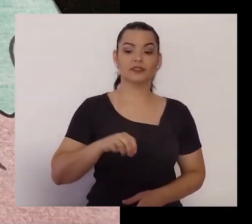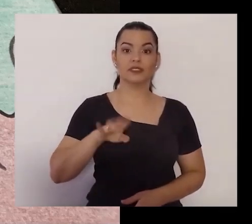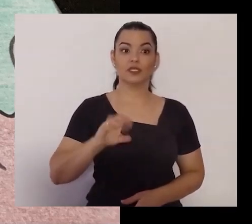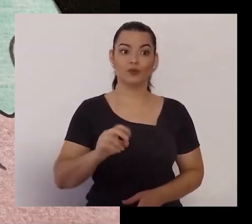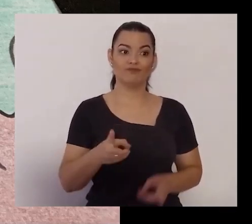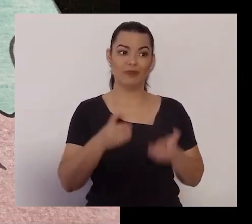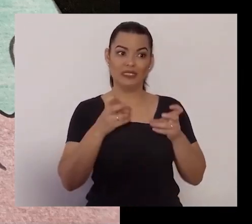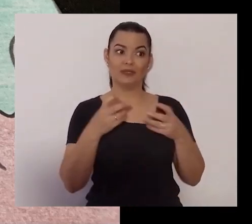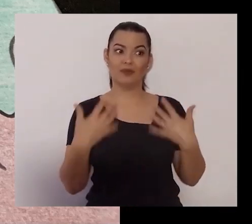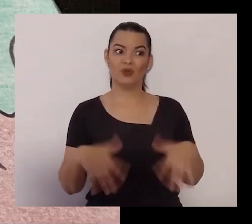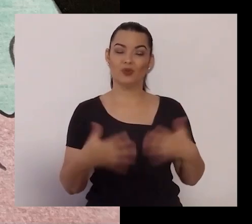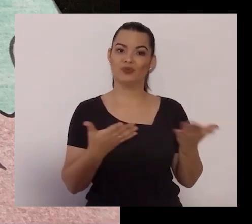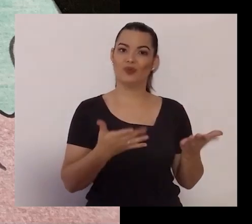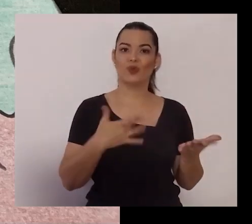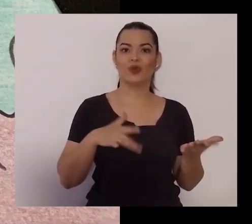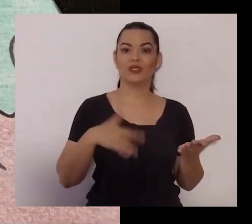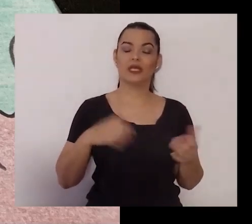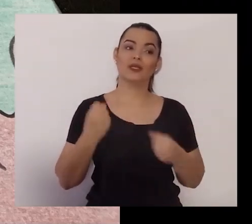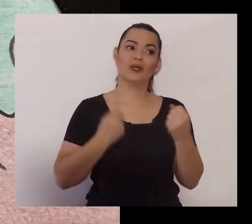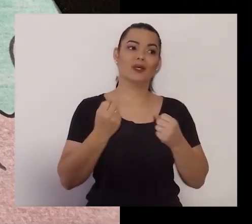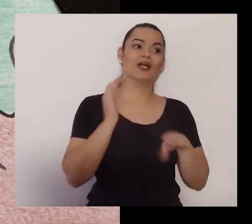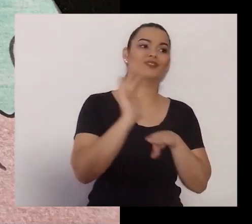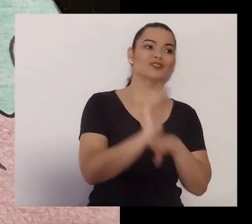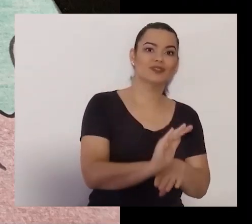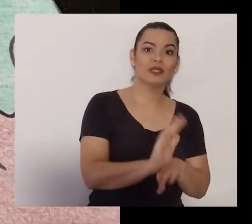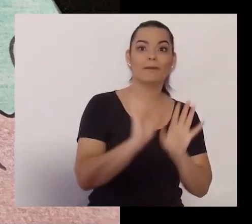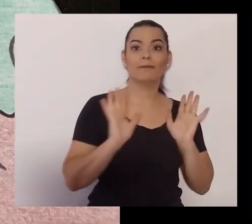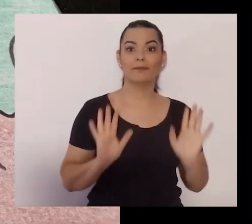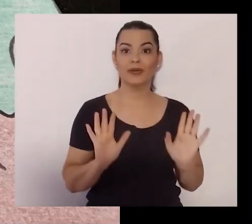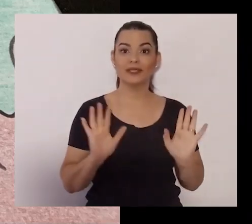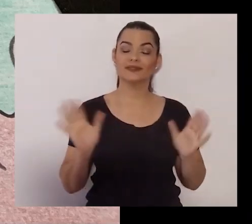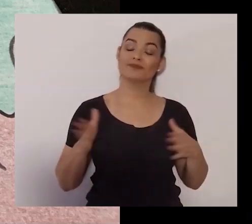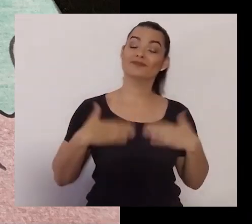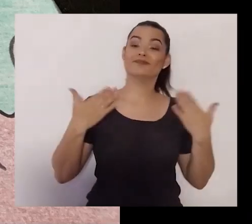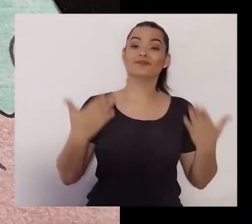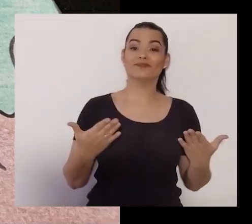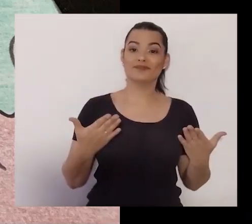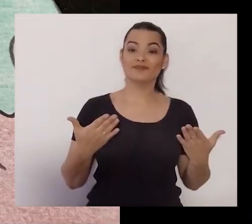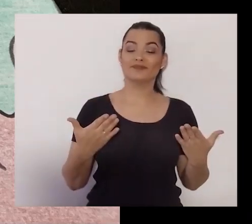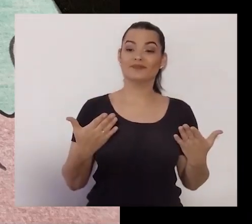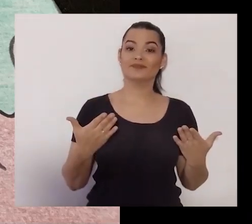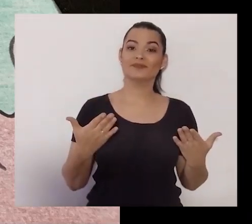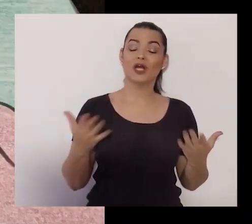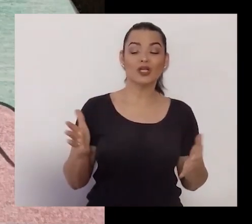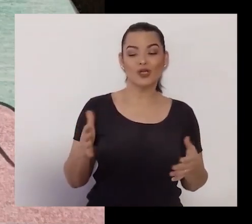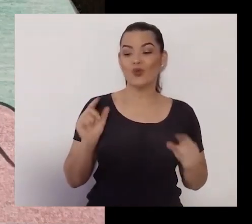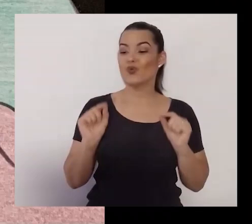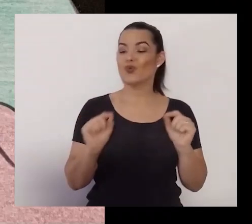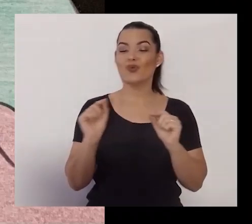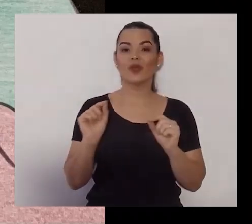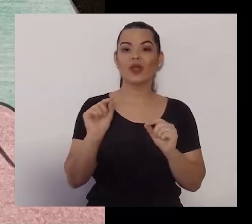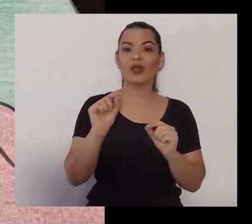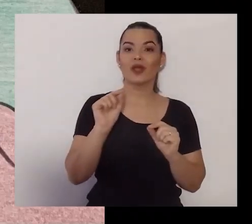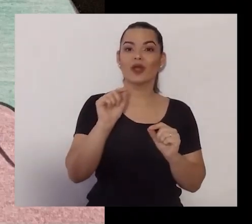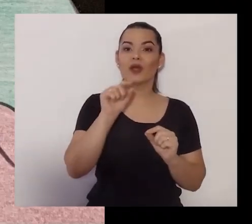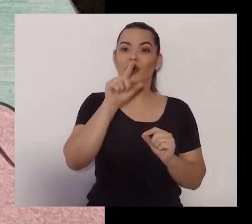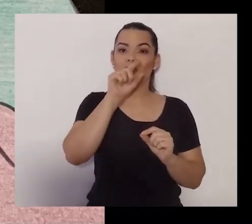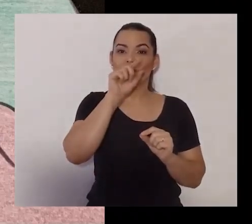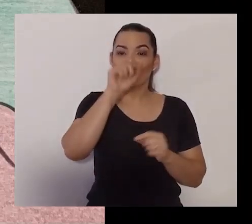correu para ajudar. Mas olha que surpresa! Os pintinhos estavam brincando de